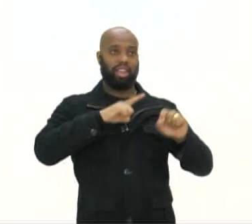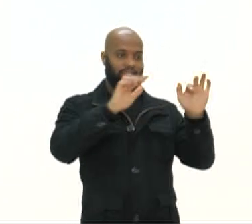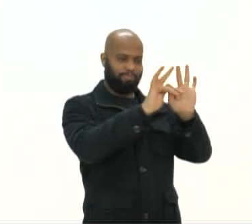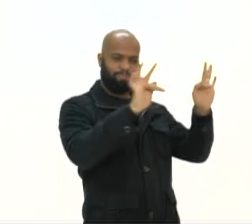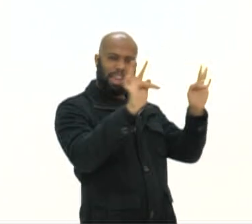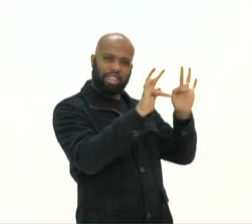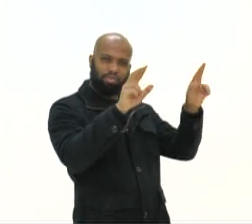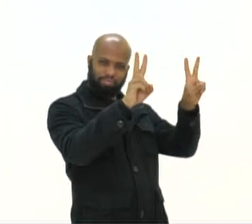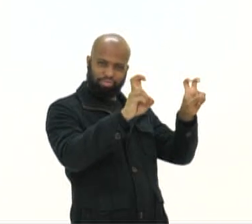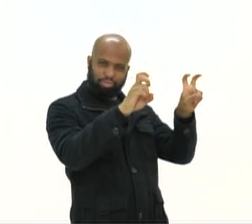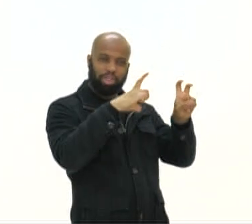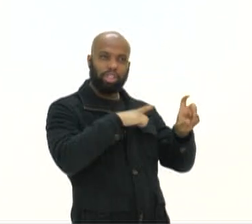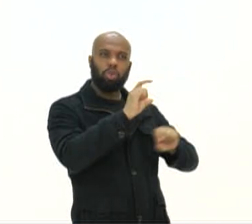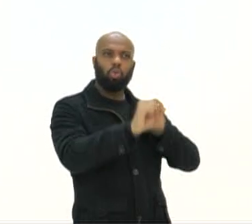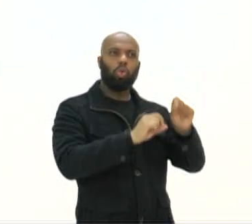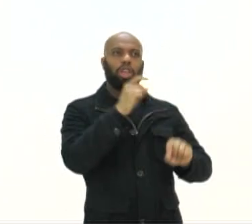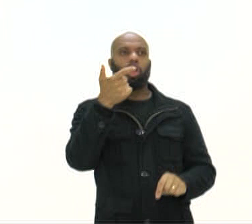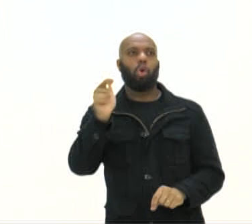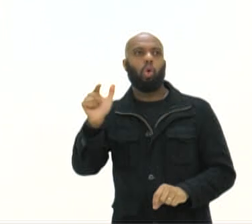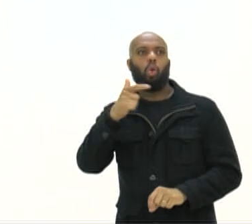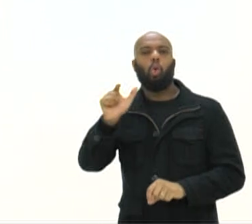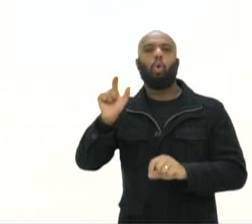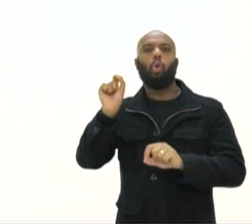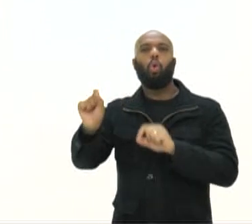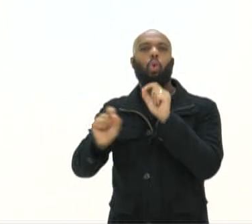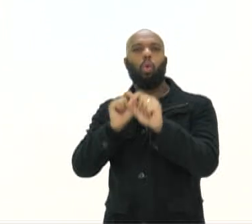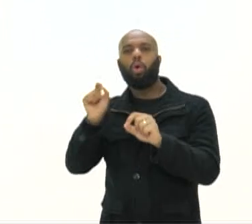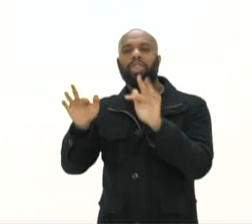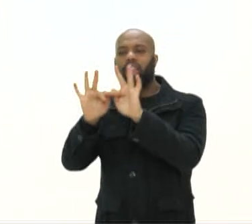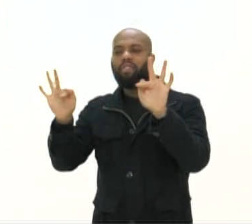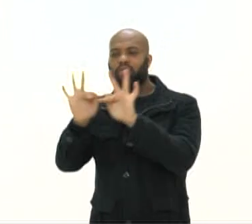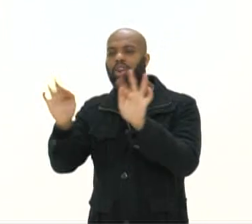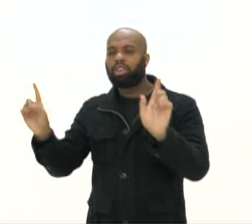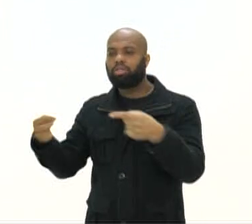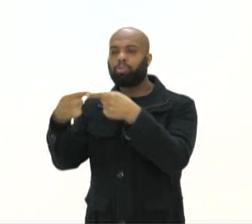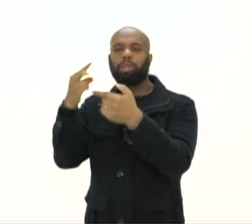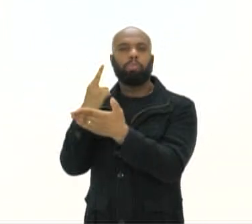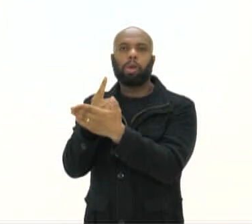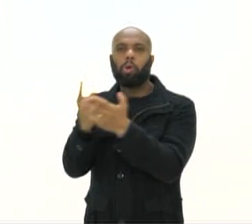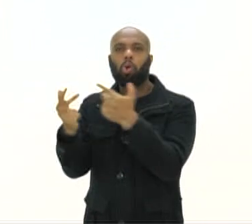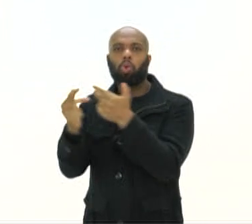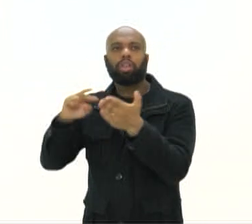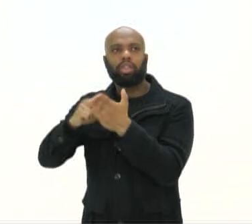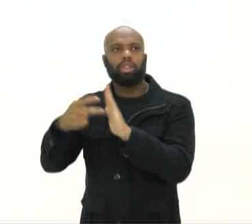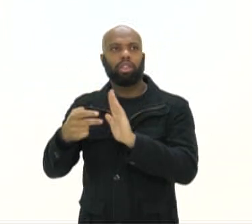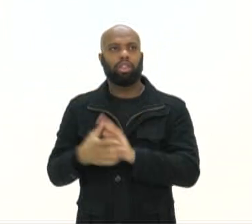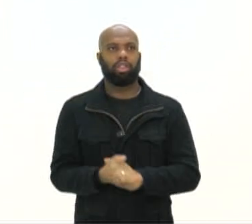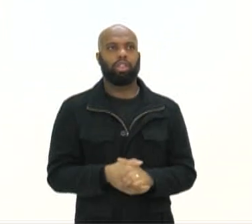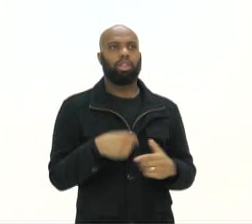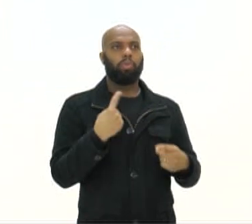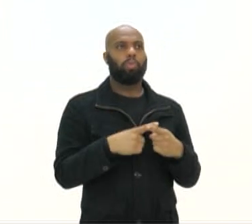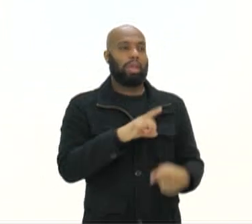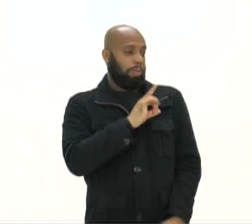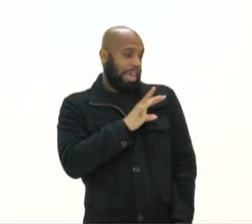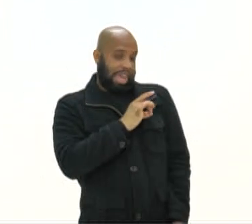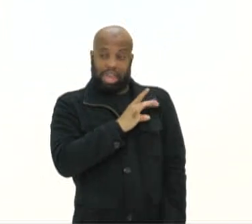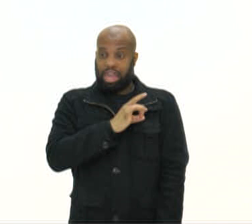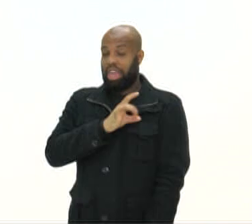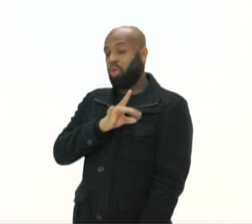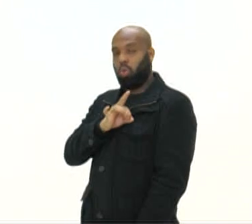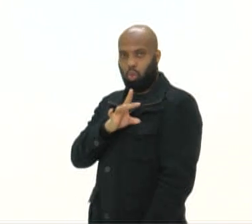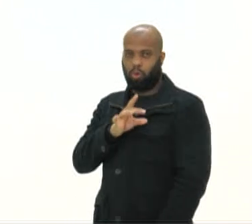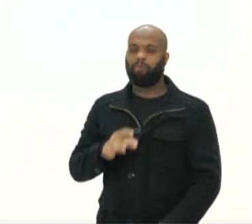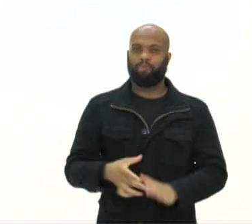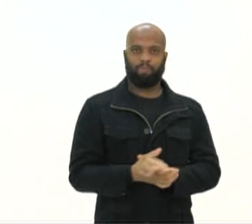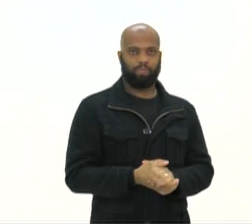to be afraid. To be scared. To be afraid, to be scared, ter medo,